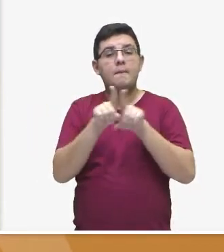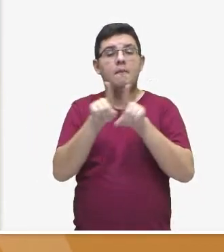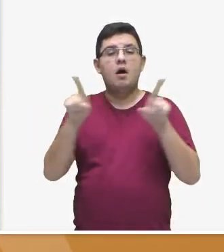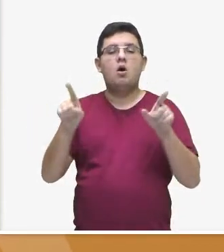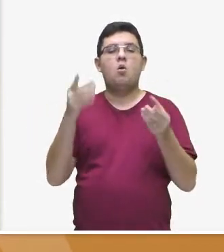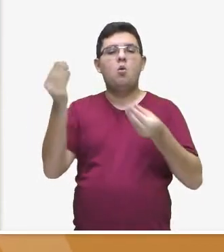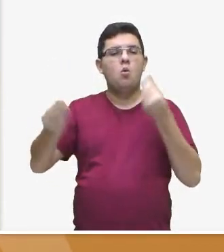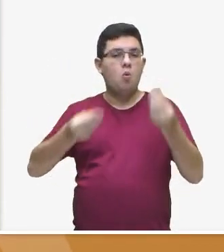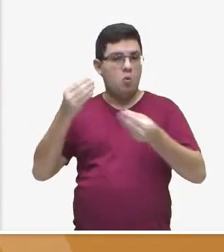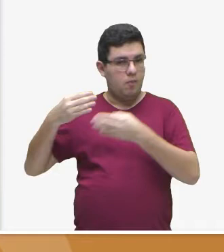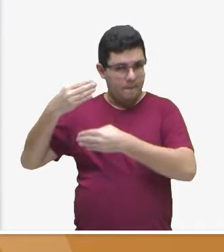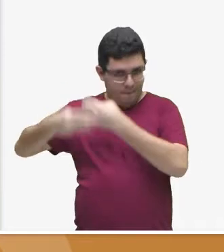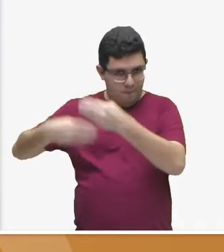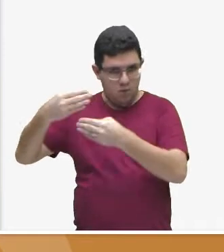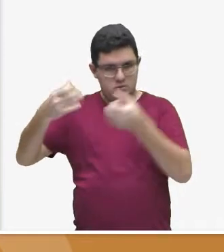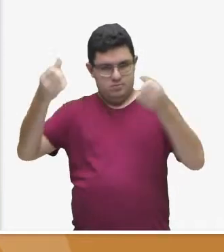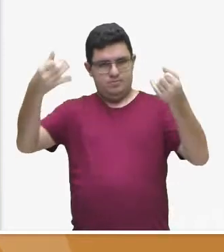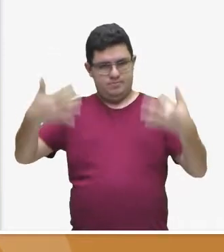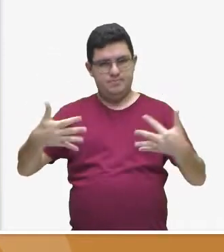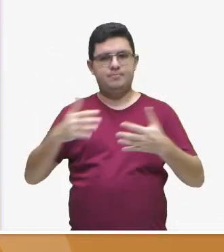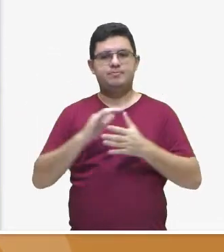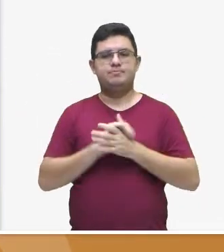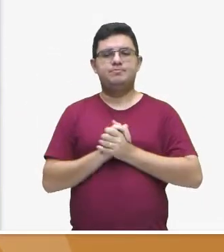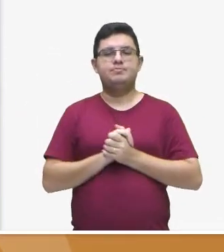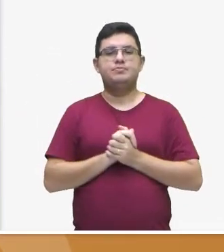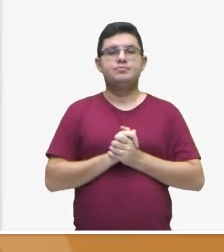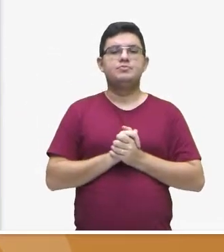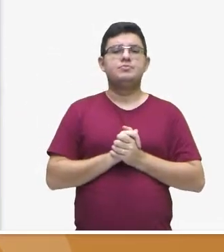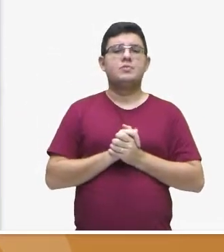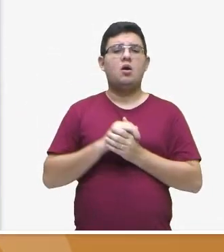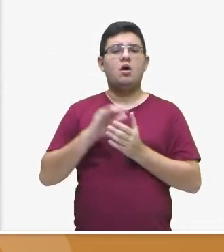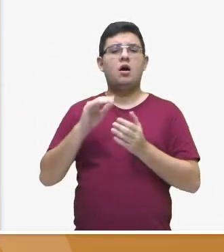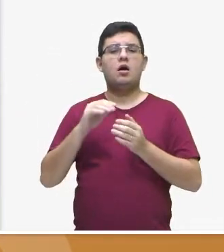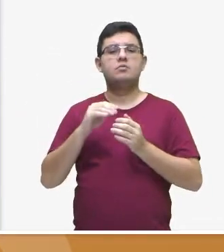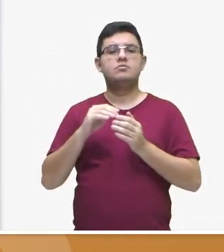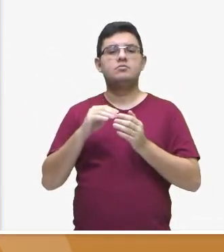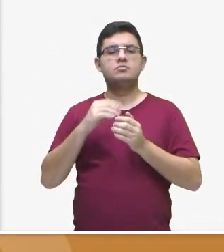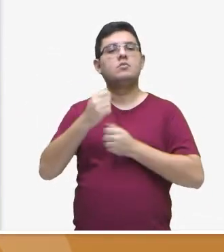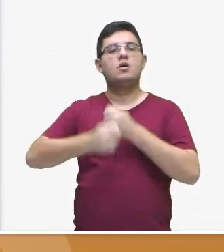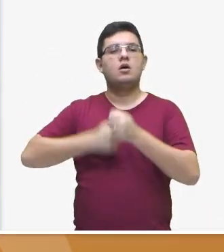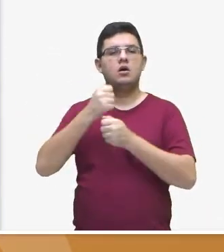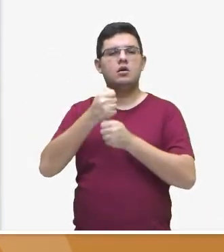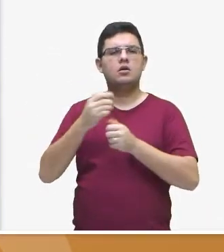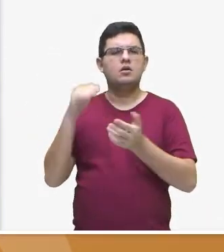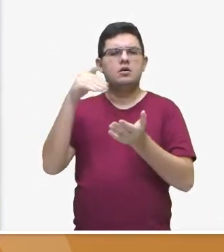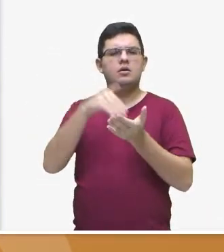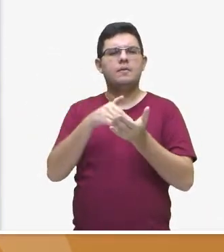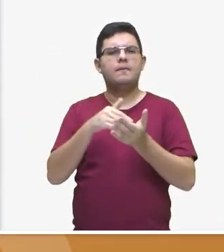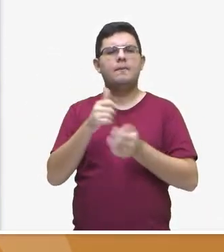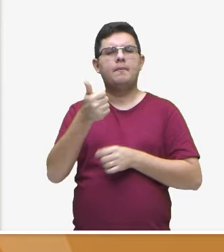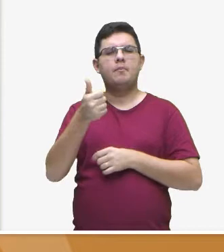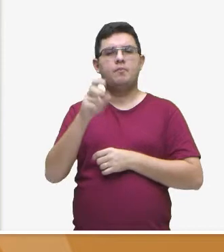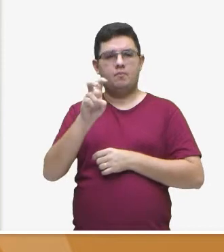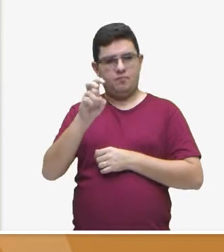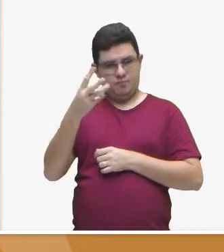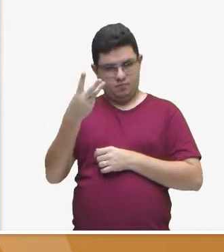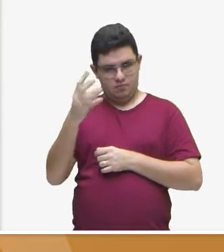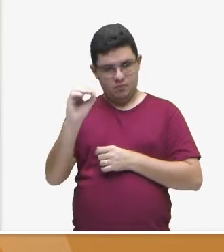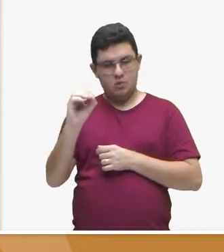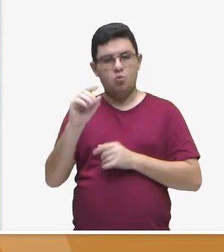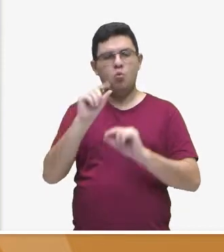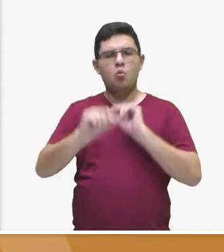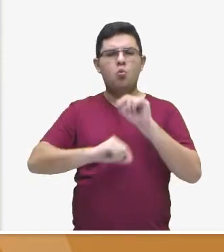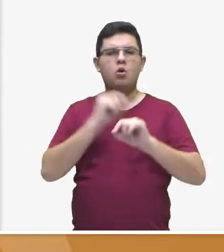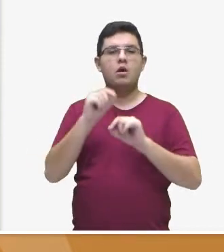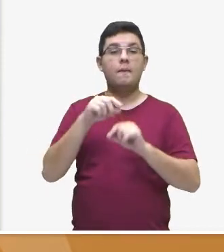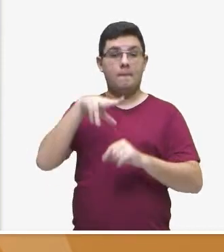como que aconteceu. Então, até 1530, a ocupação portuguesa ainda era bastante tímida,